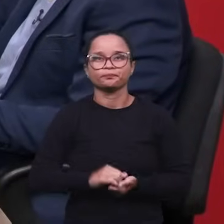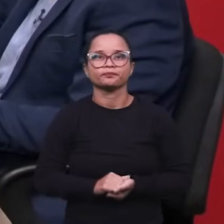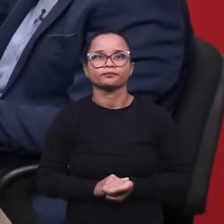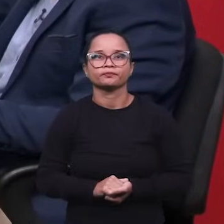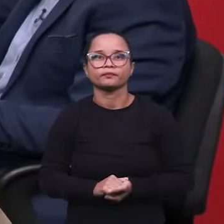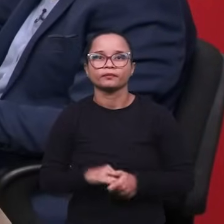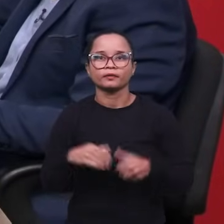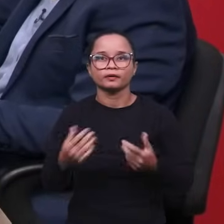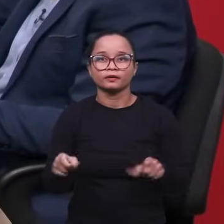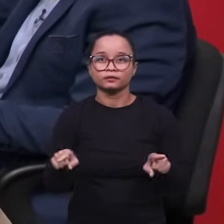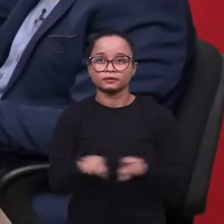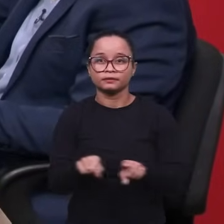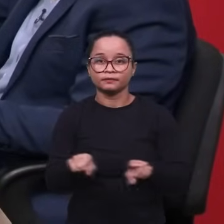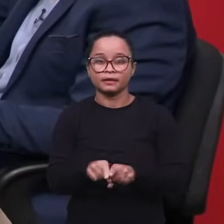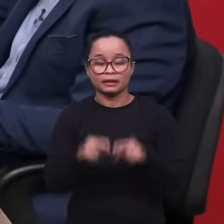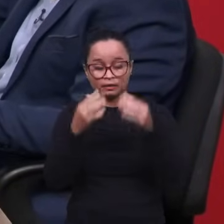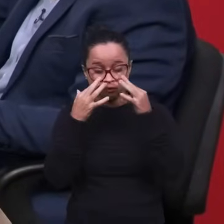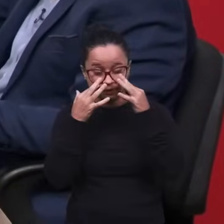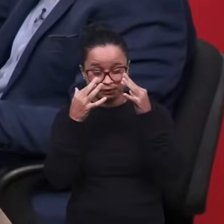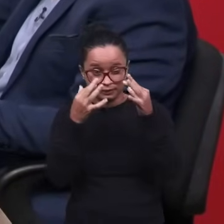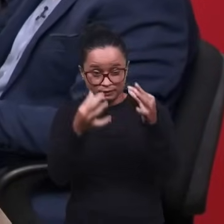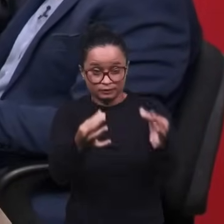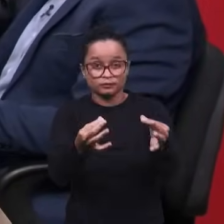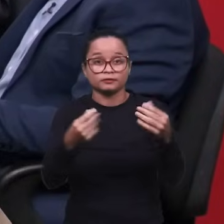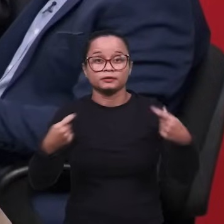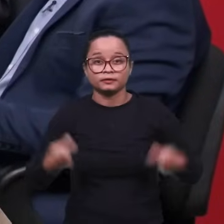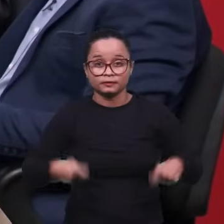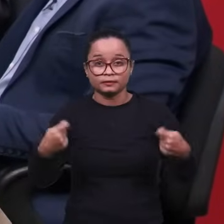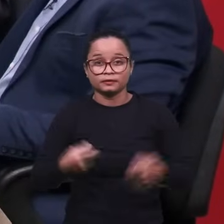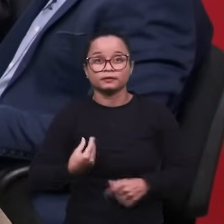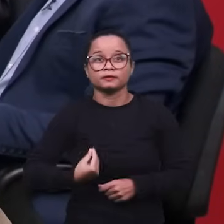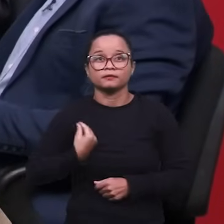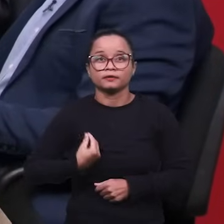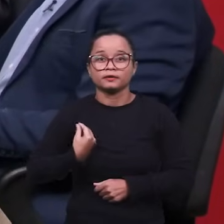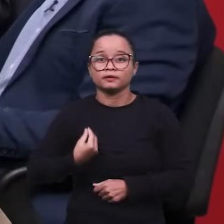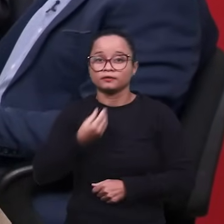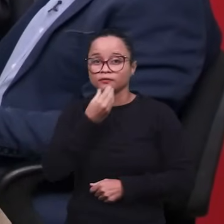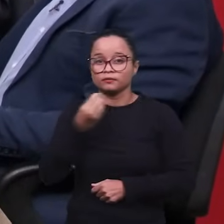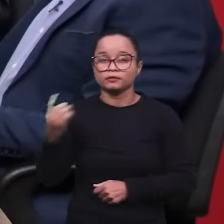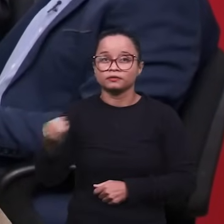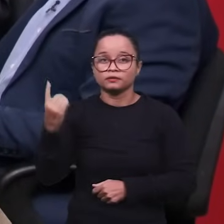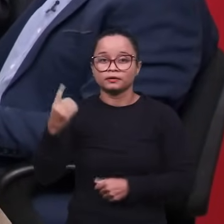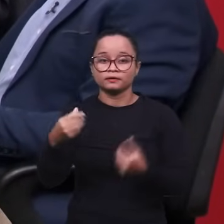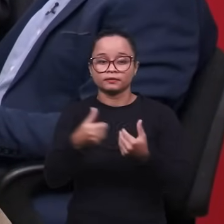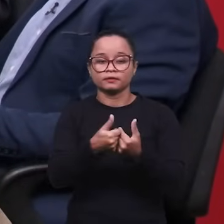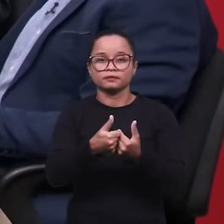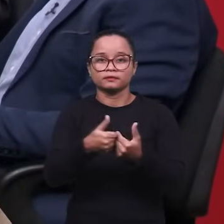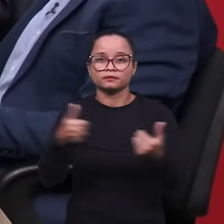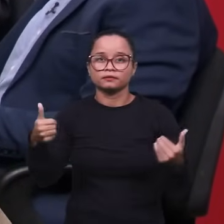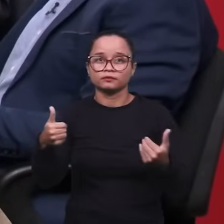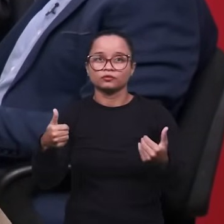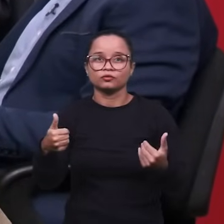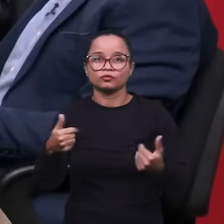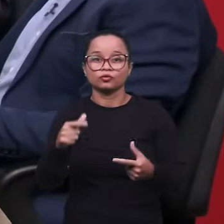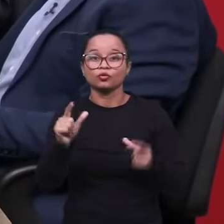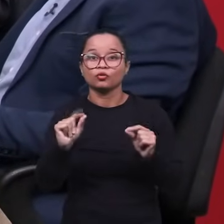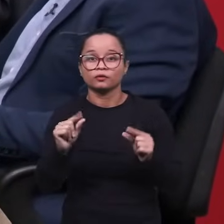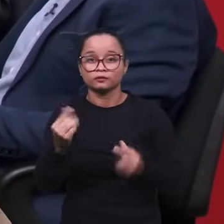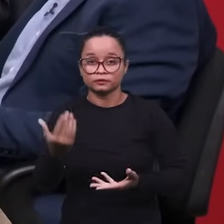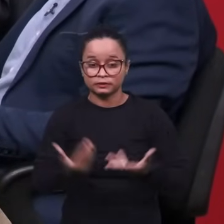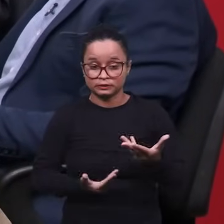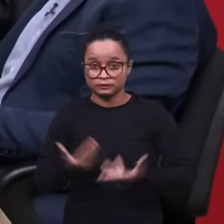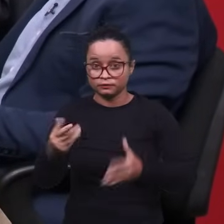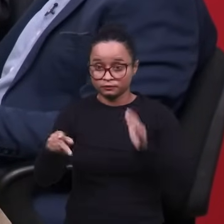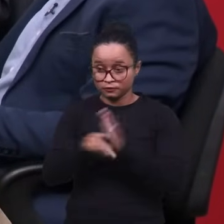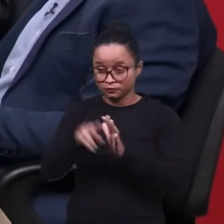tem um alerta muito grande aqui na vida de Davi, que é fazer a separação do que é o servo do